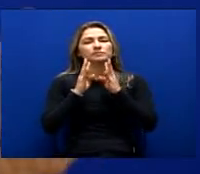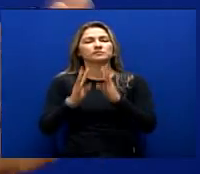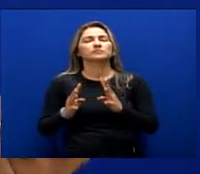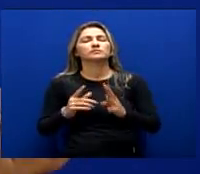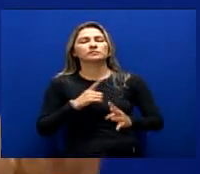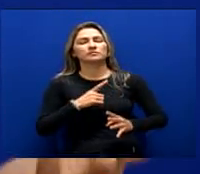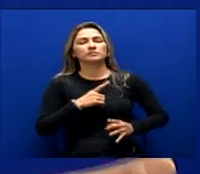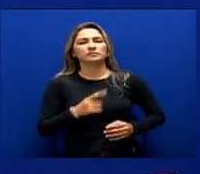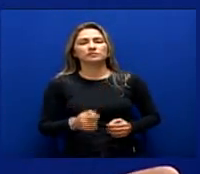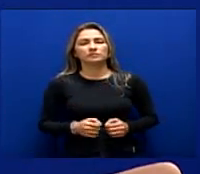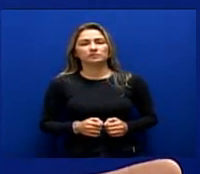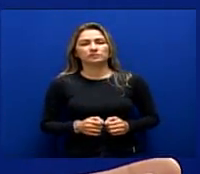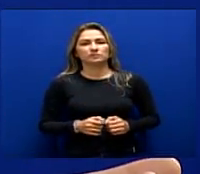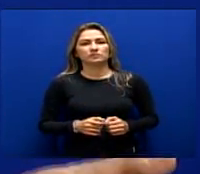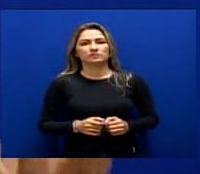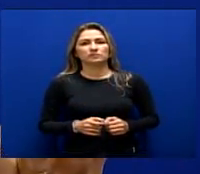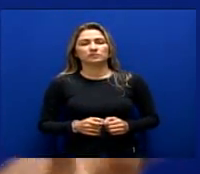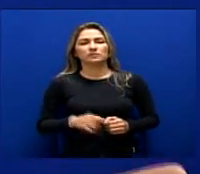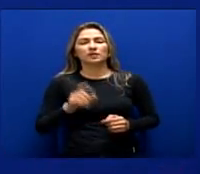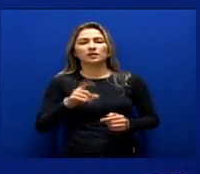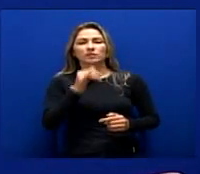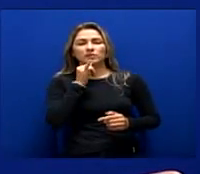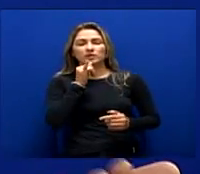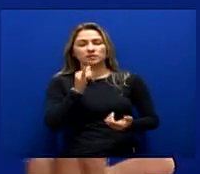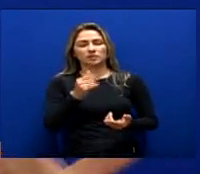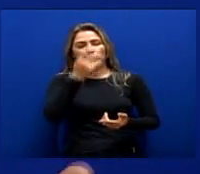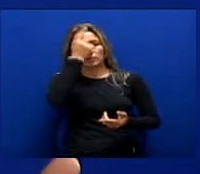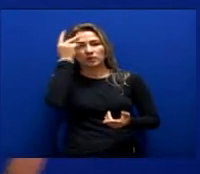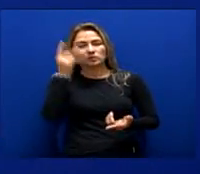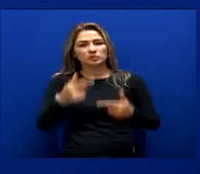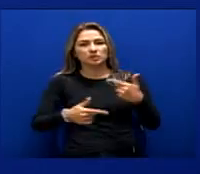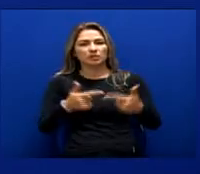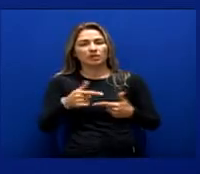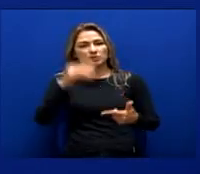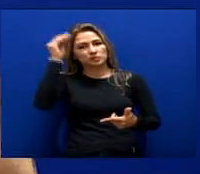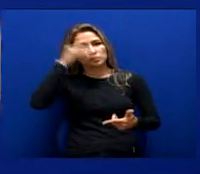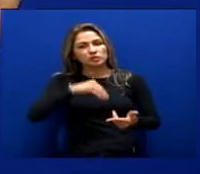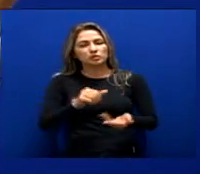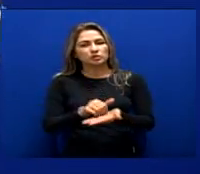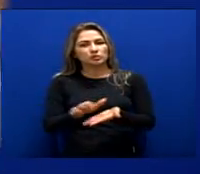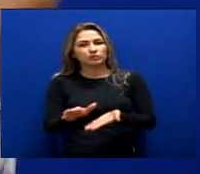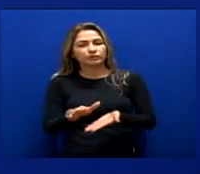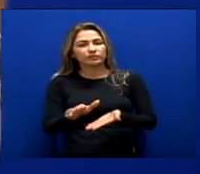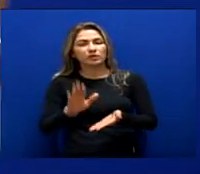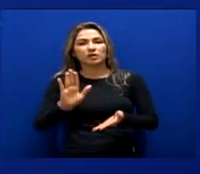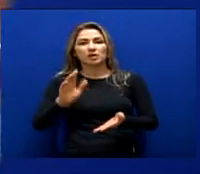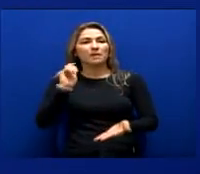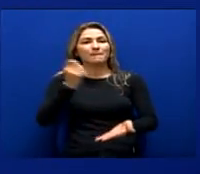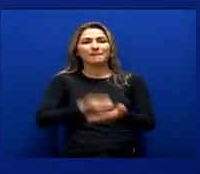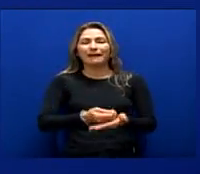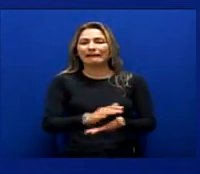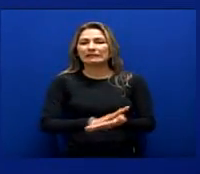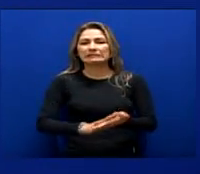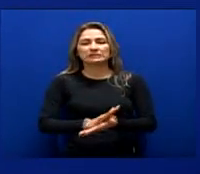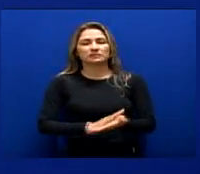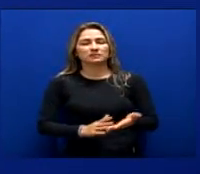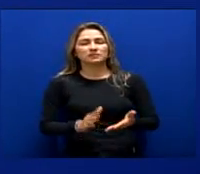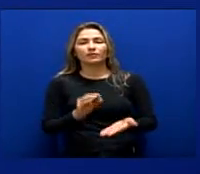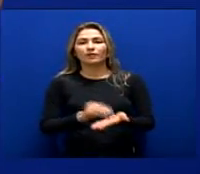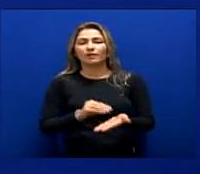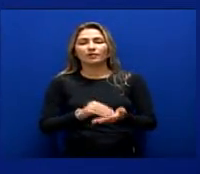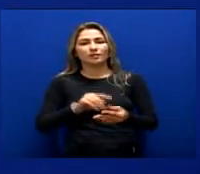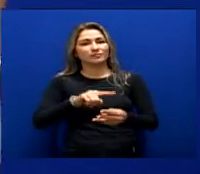que vamos ganhar as ações em matéria de direito o problema é o prazo ea fome não espera o presidente